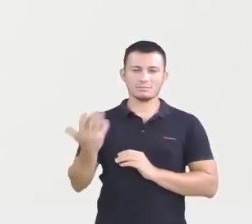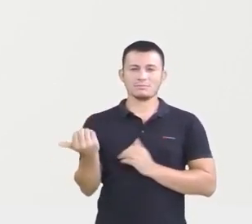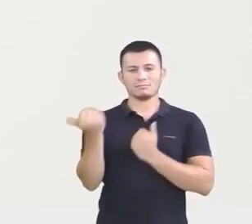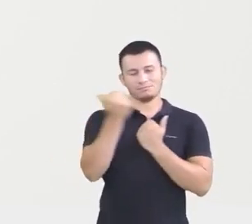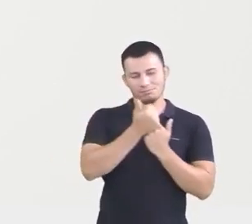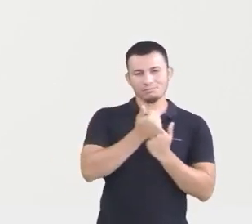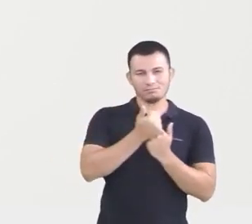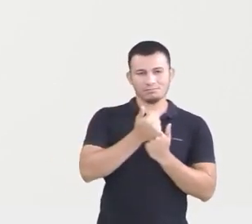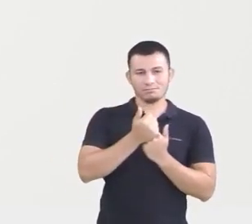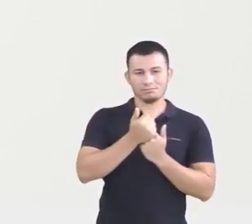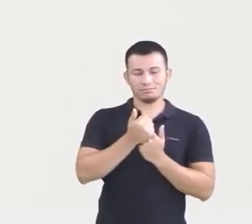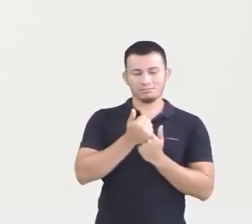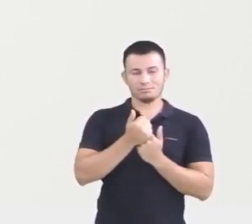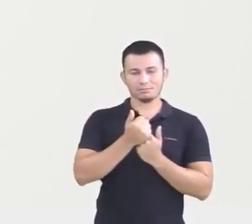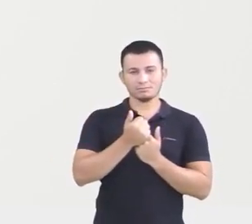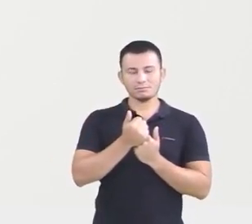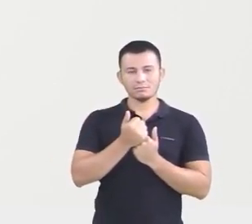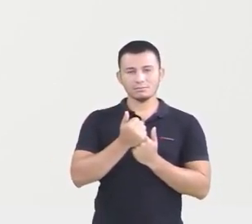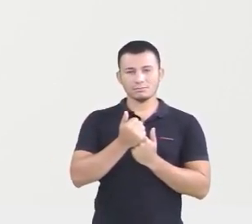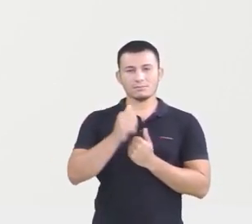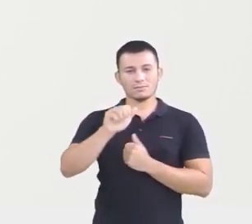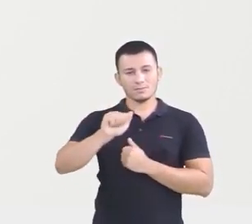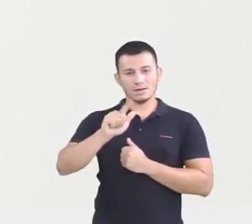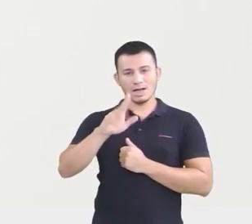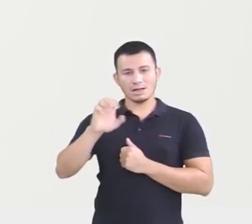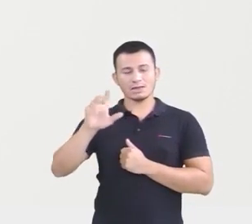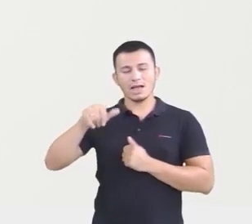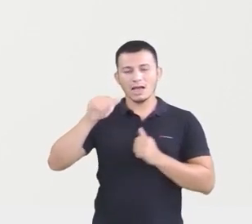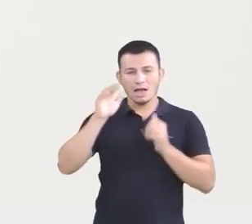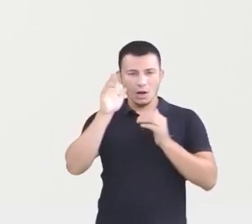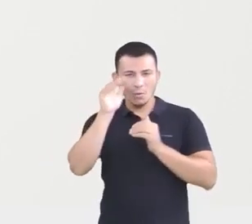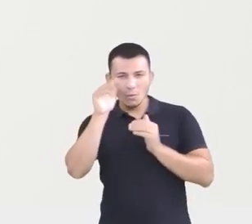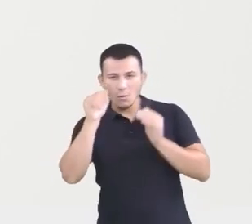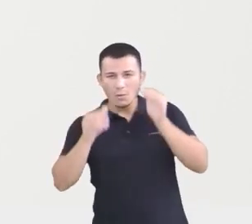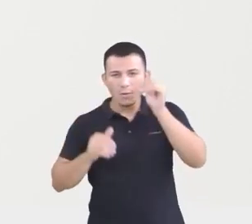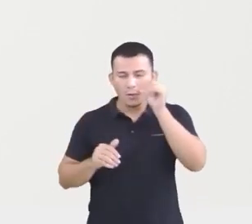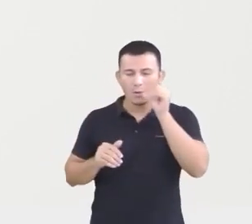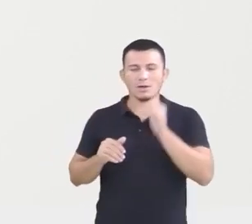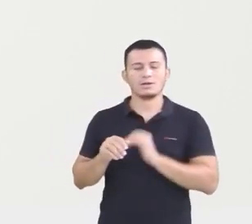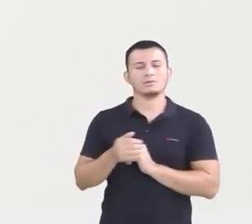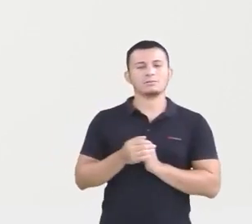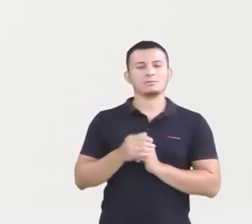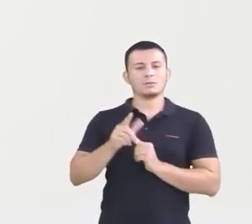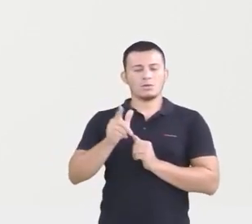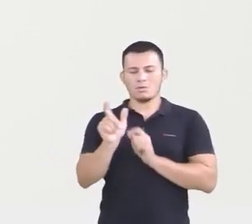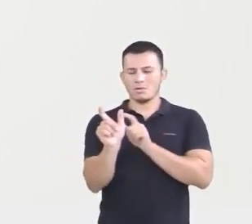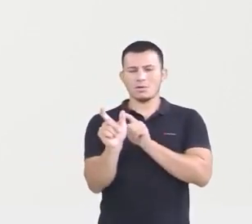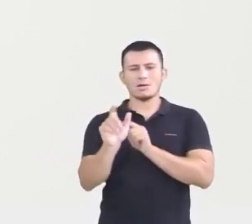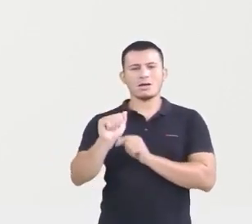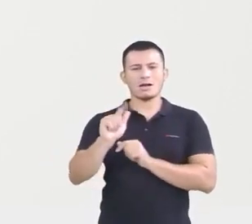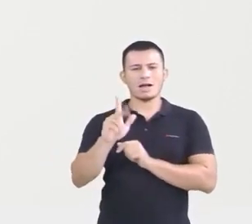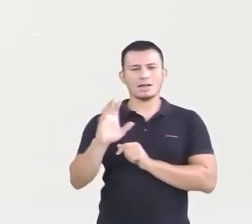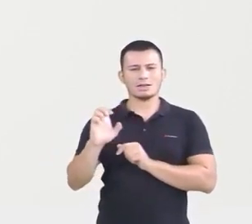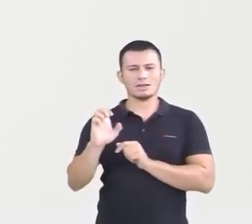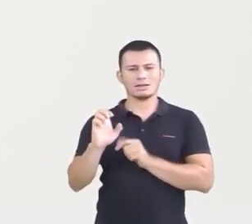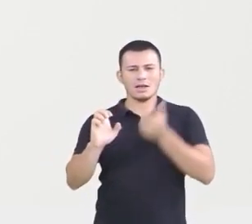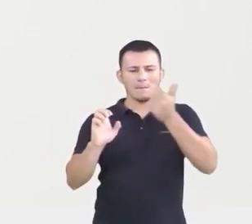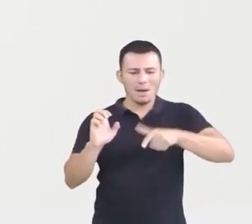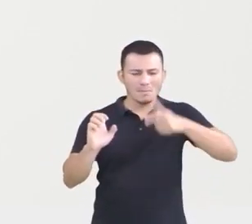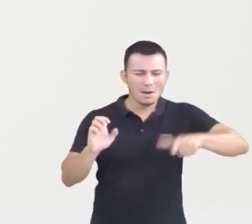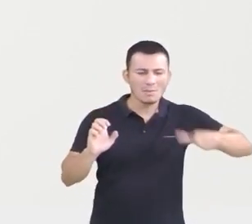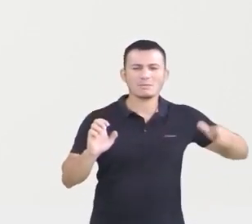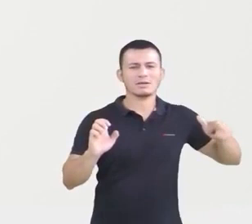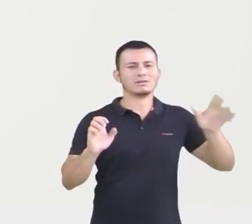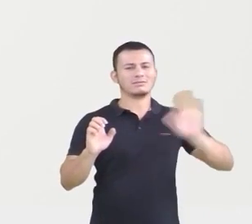Alice é uma menina curiosa. Alice segue um coelho branco. Para não repetir a palavra Alice, usa-se o que se referindo